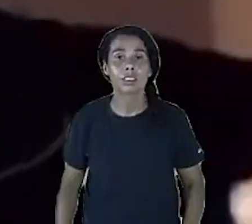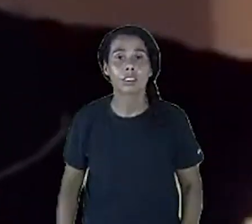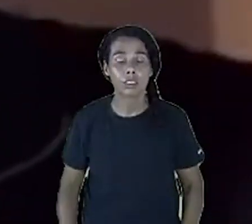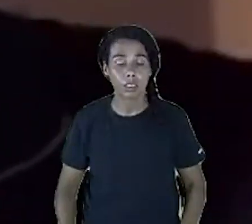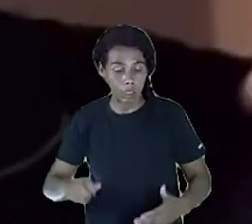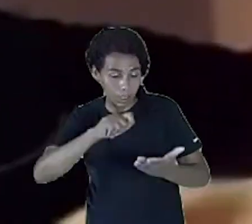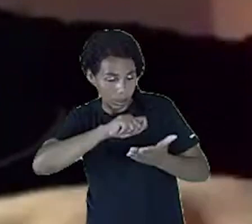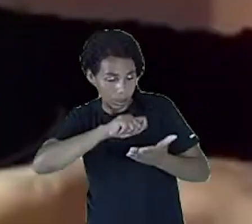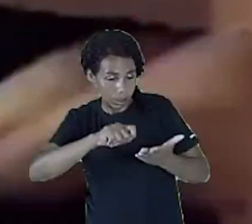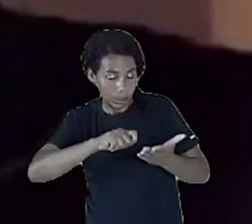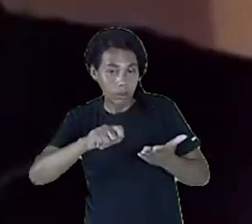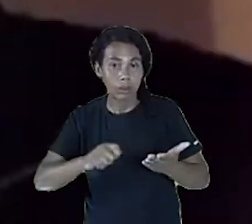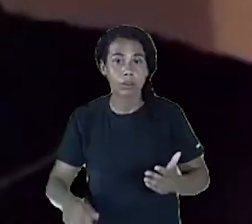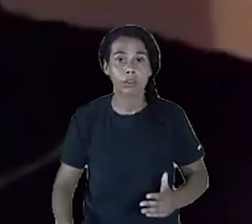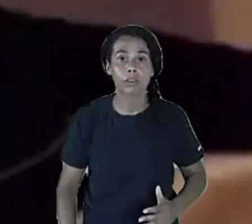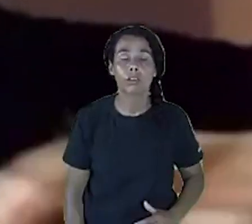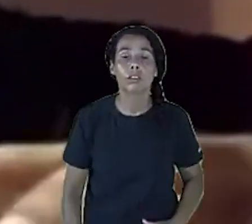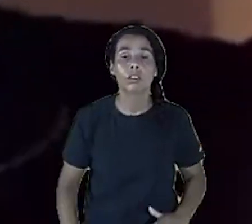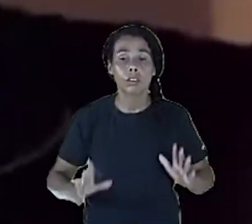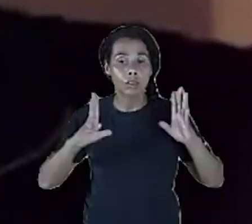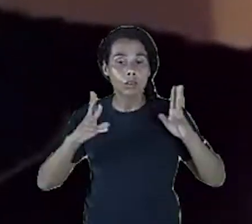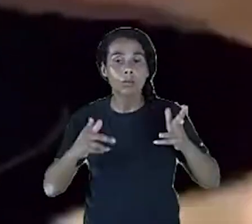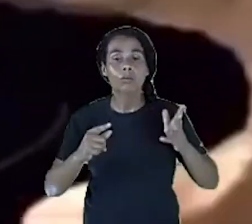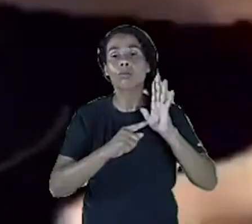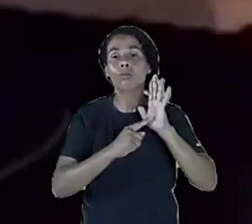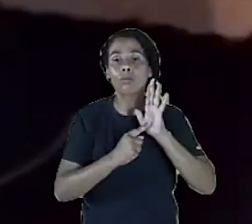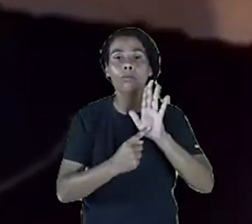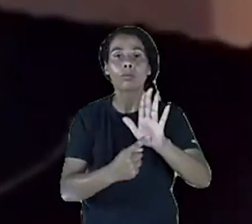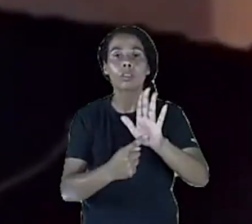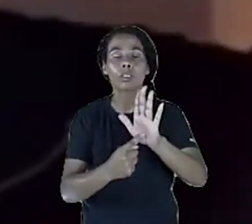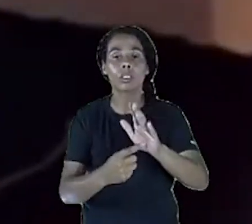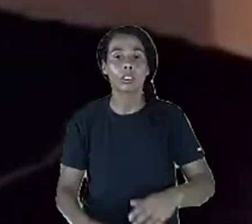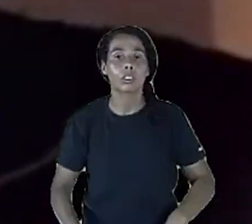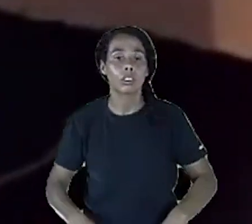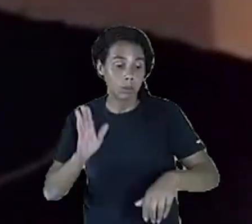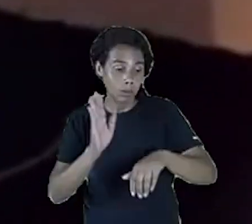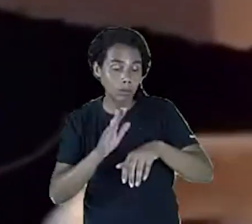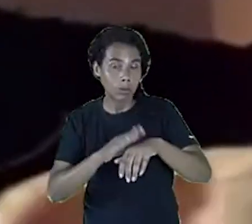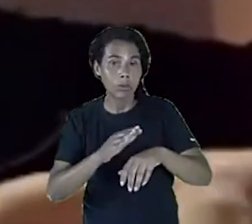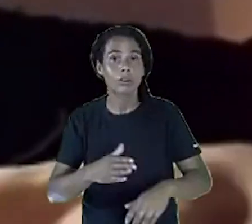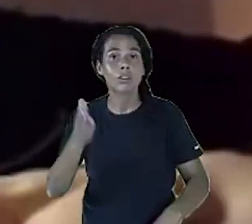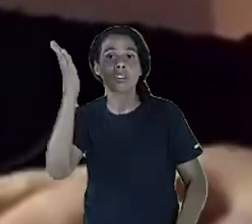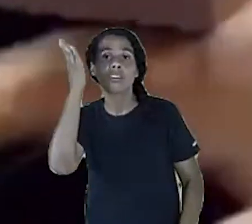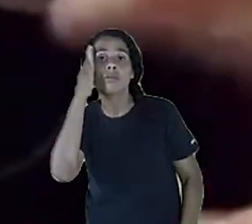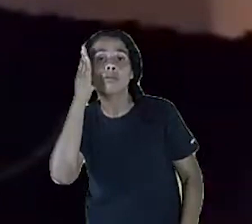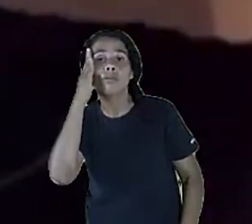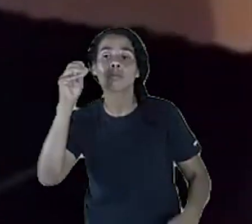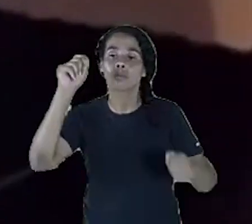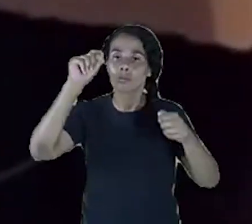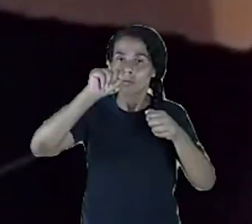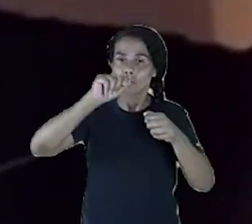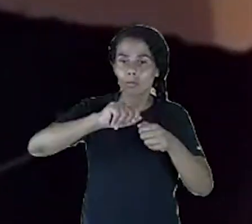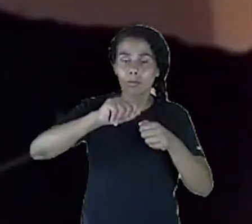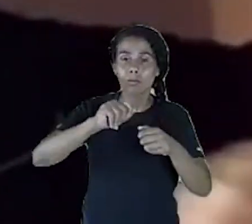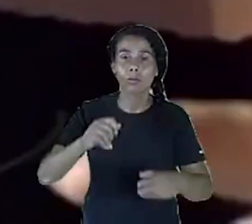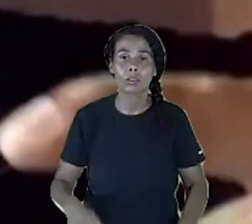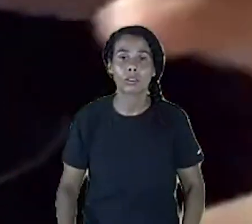que concentra tantas radiações desse